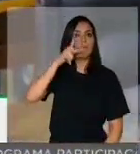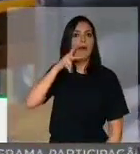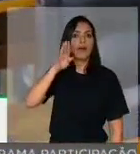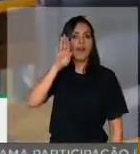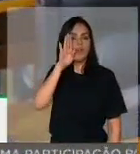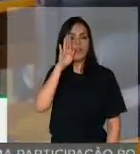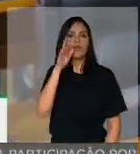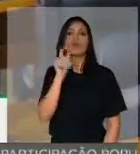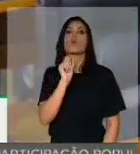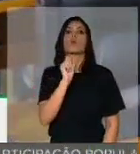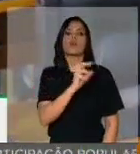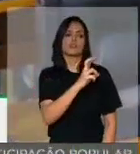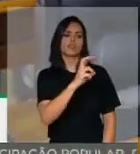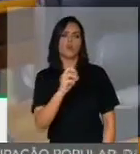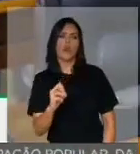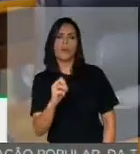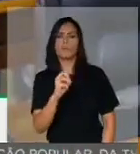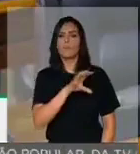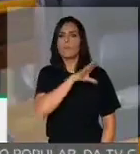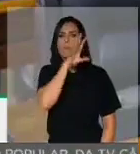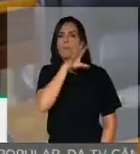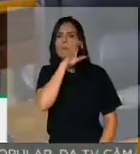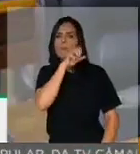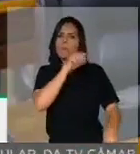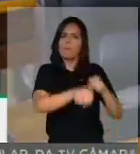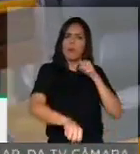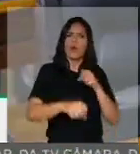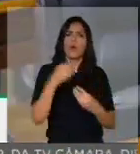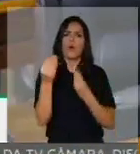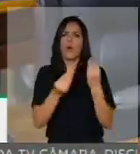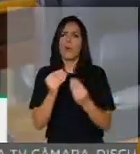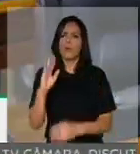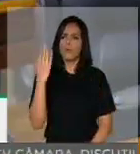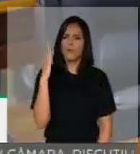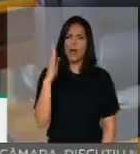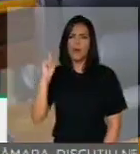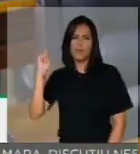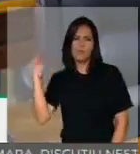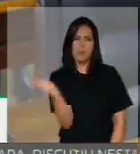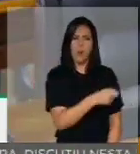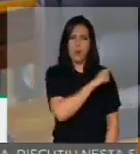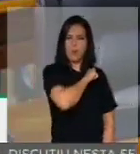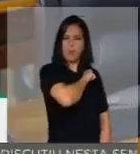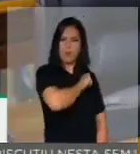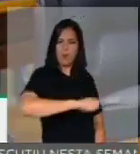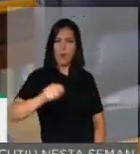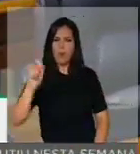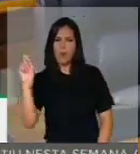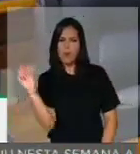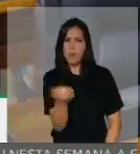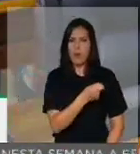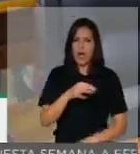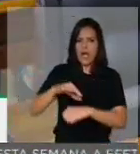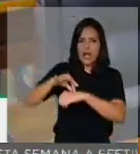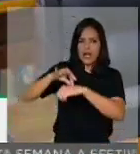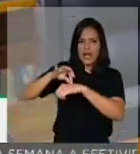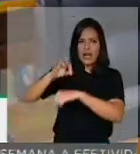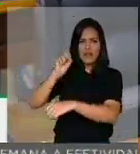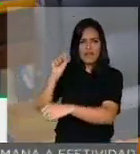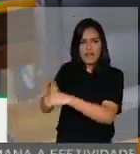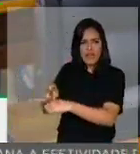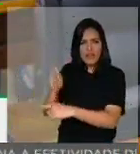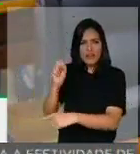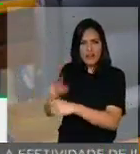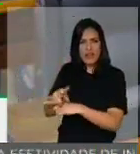de 50 cachorros apauladas a carnes envenenadas na tentativa de propor um